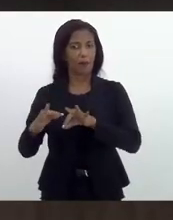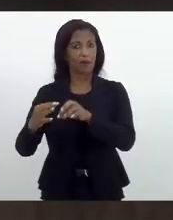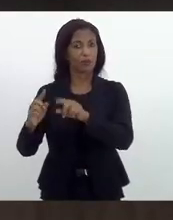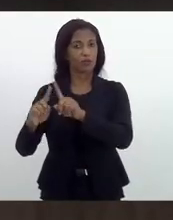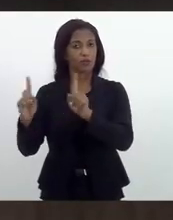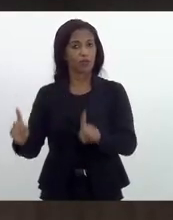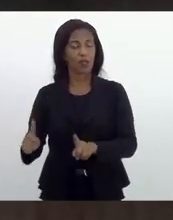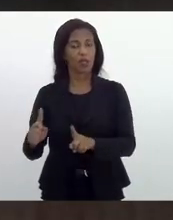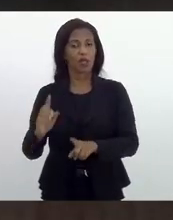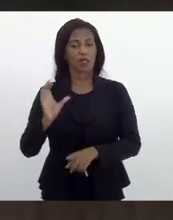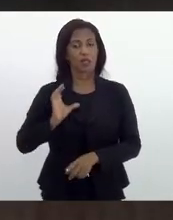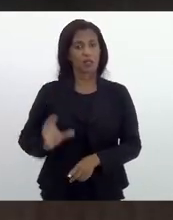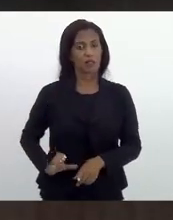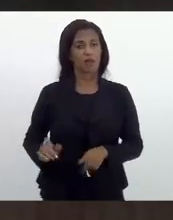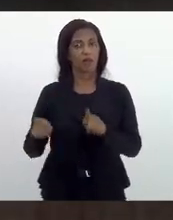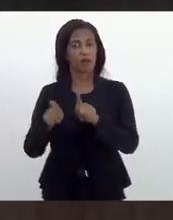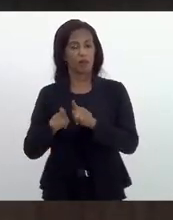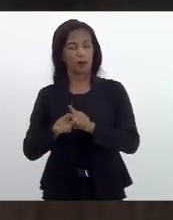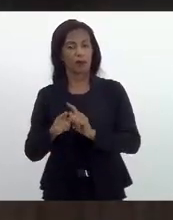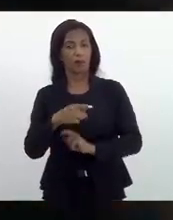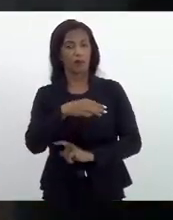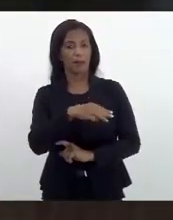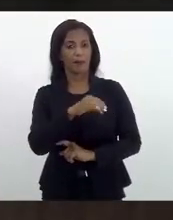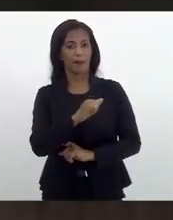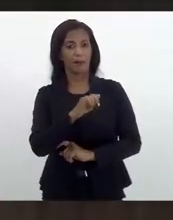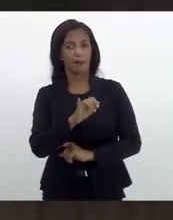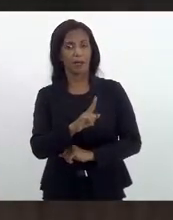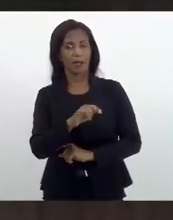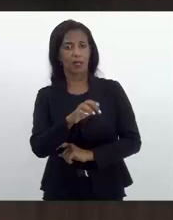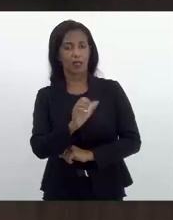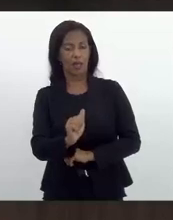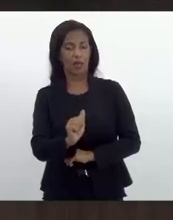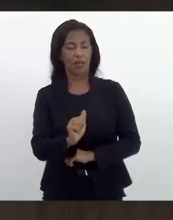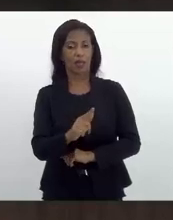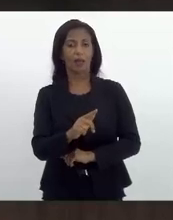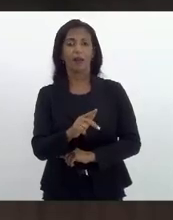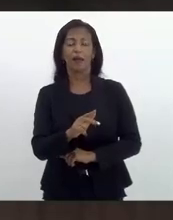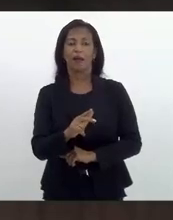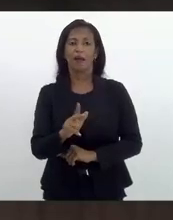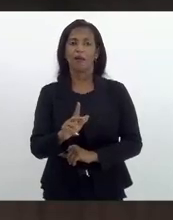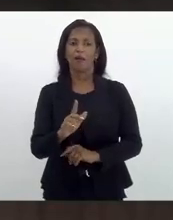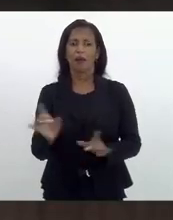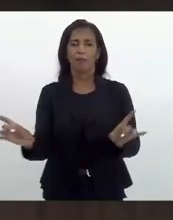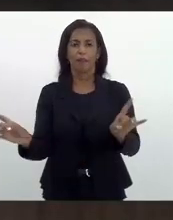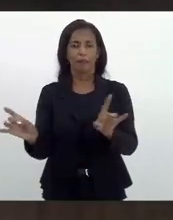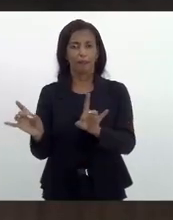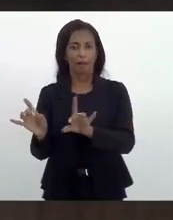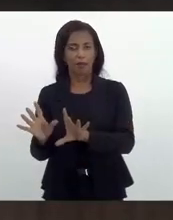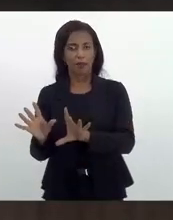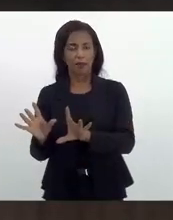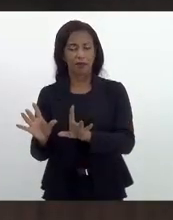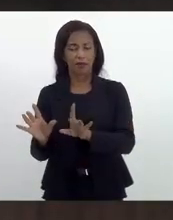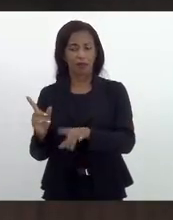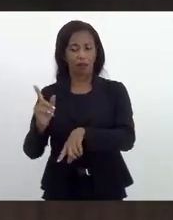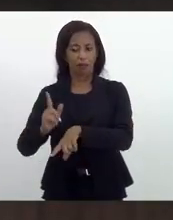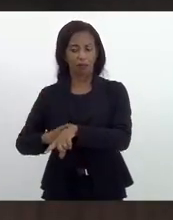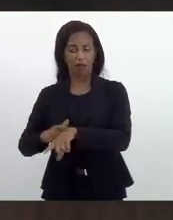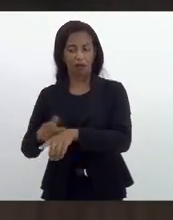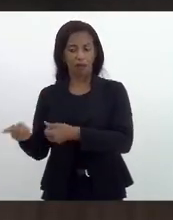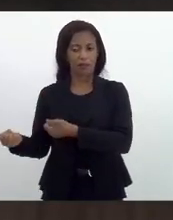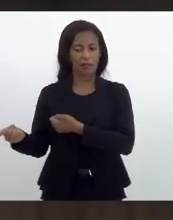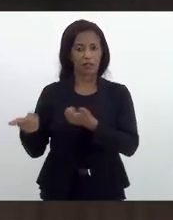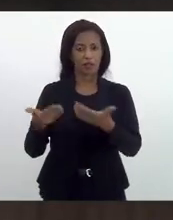civis e militares deixarão de ser automáticos passando a ser concedido